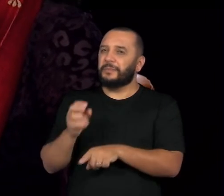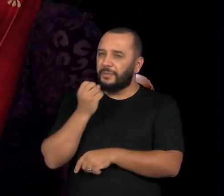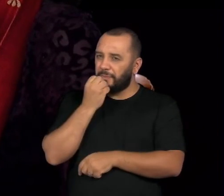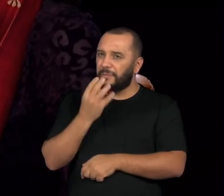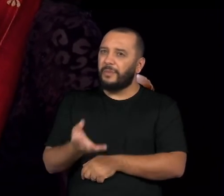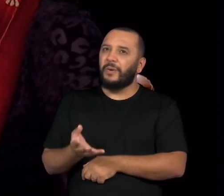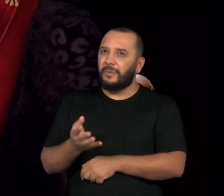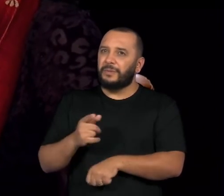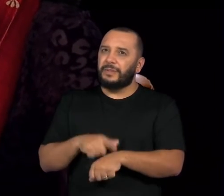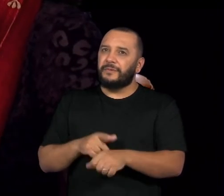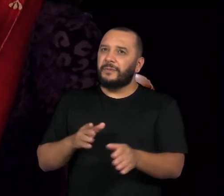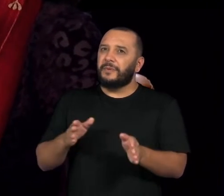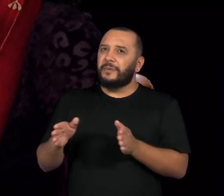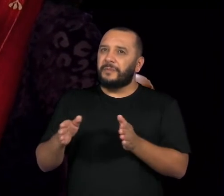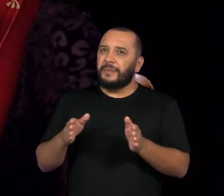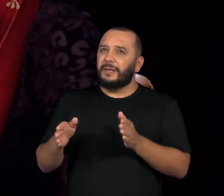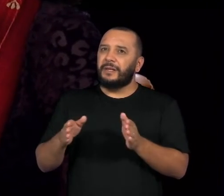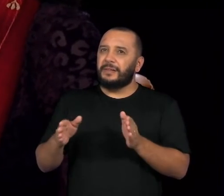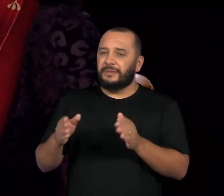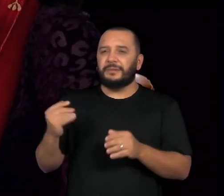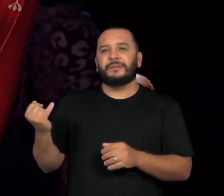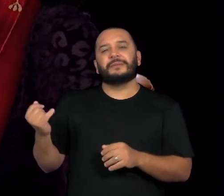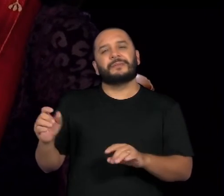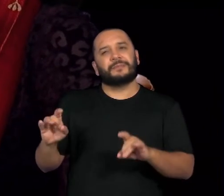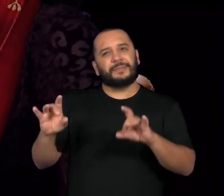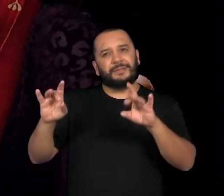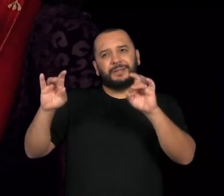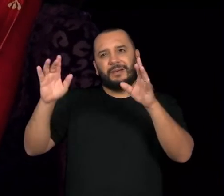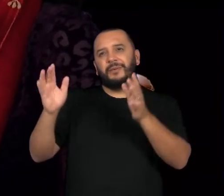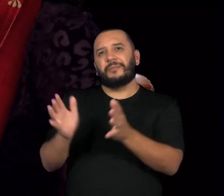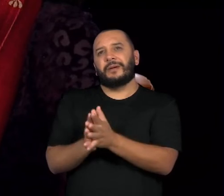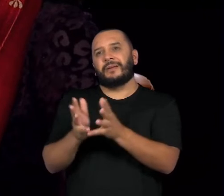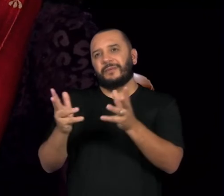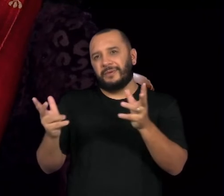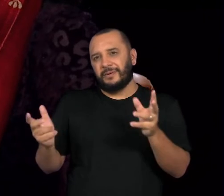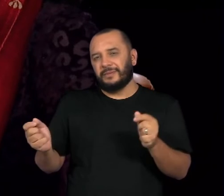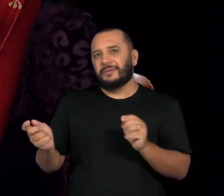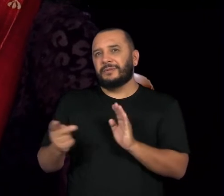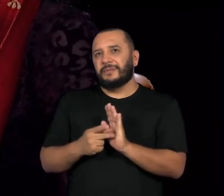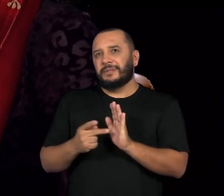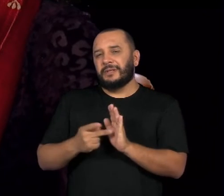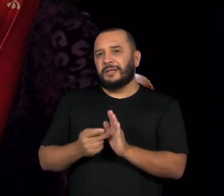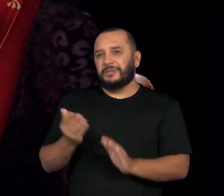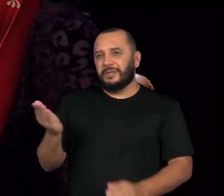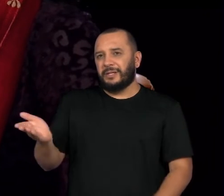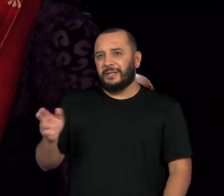gente teve momentos realmente majestosos, maravilhosos mesmo. E